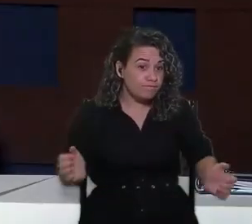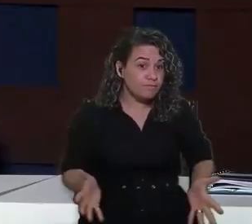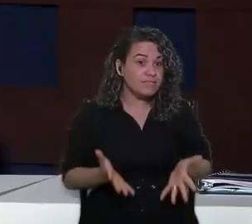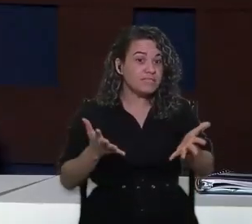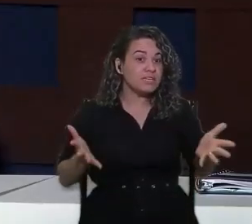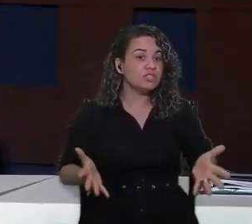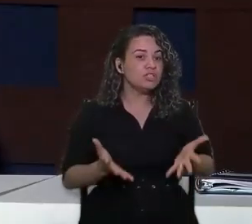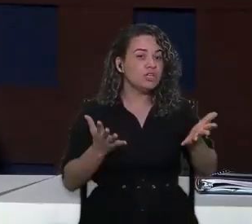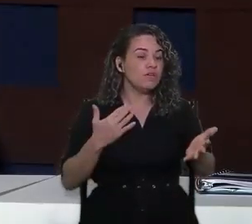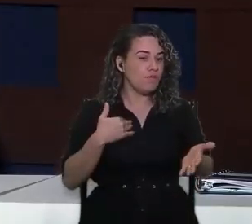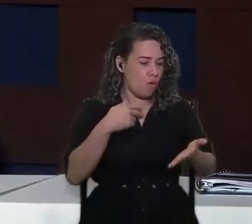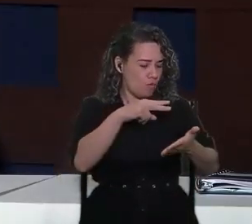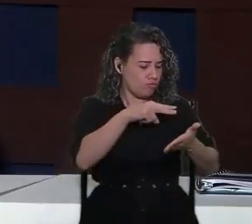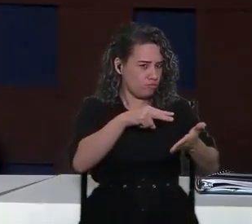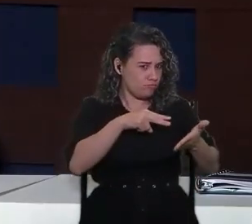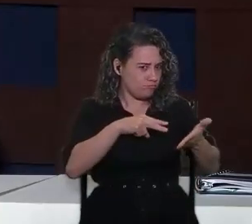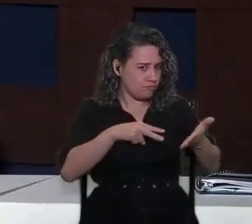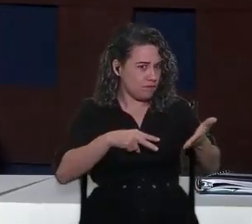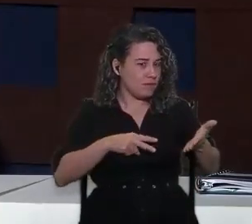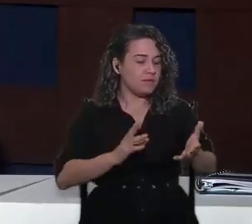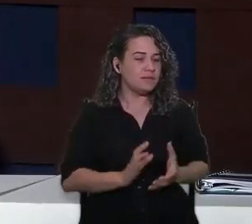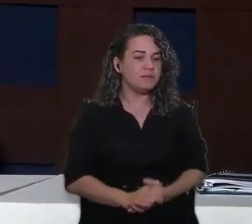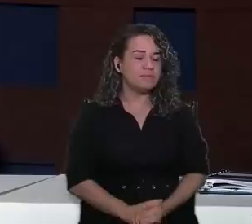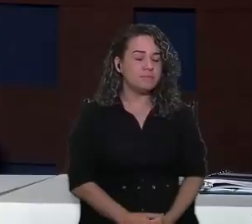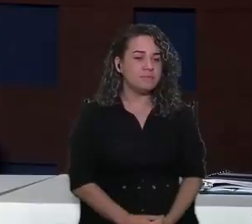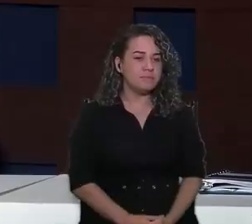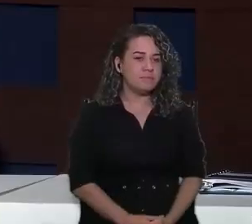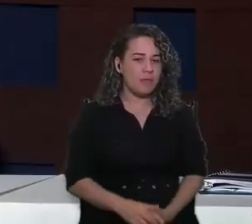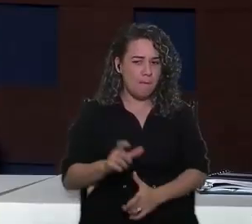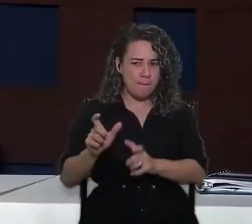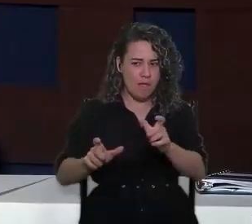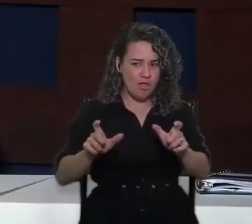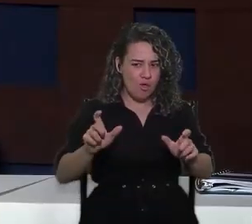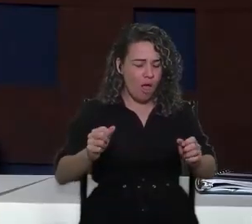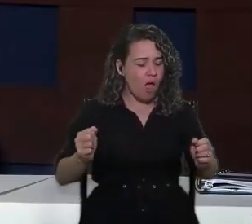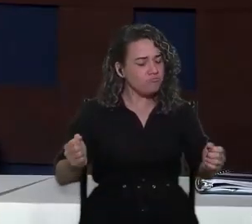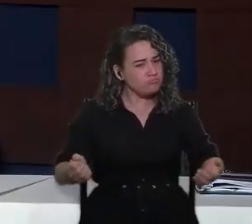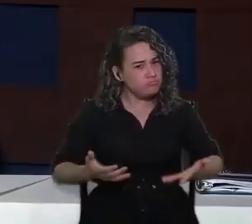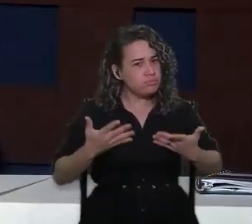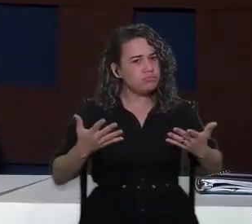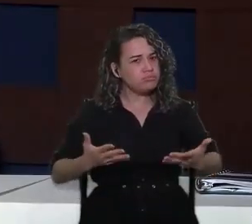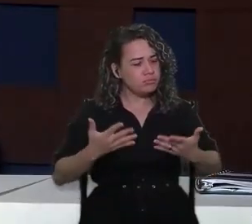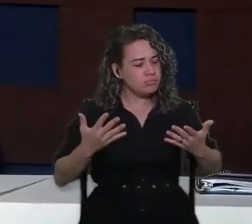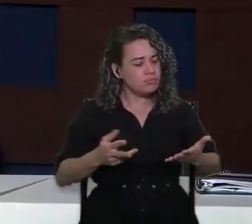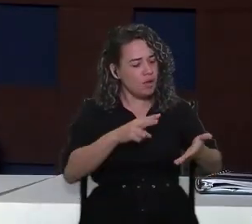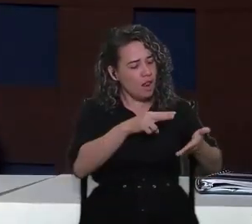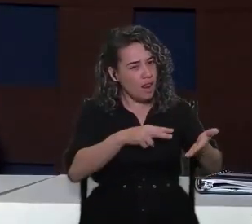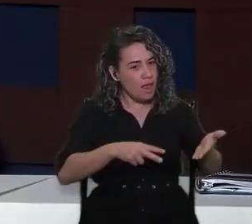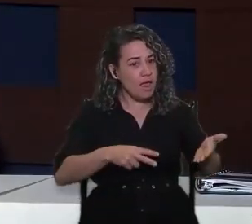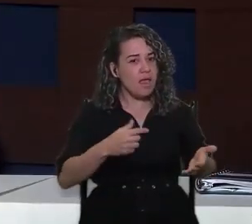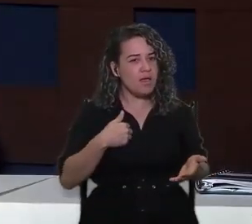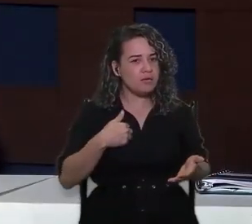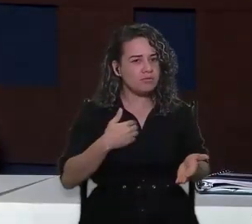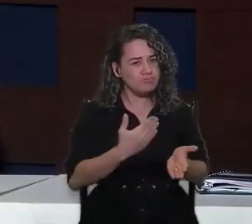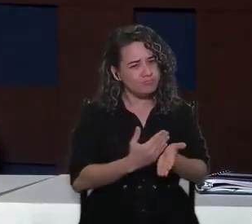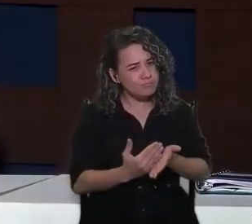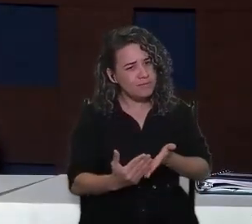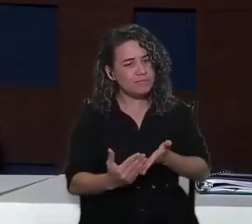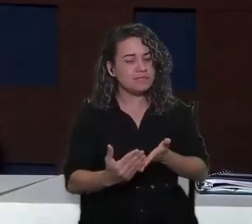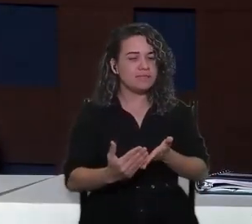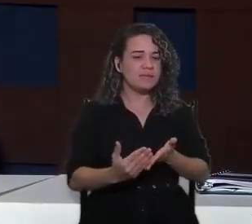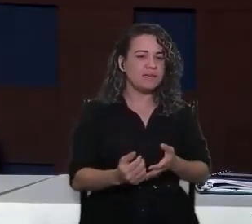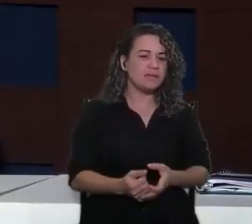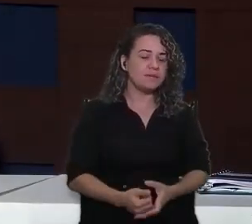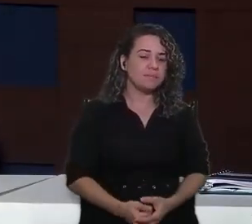lesse, e eu comecei a ler, eu fui cada vez lendo mais. E aí, já